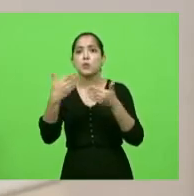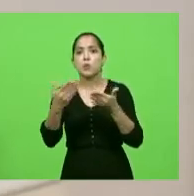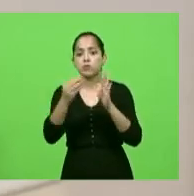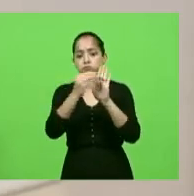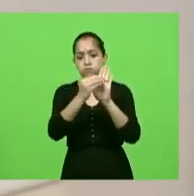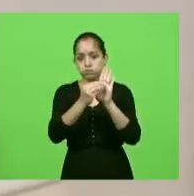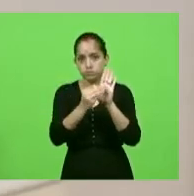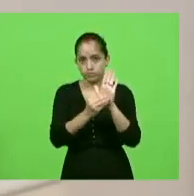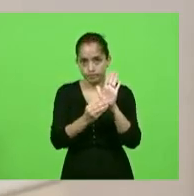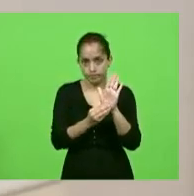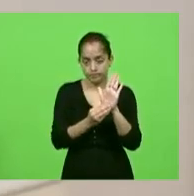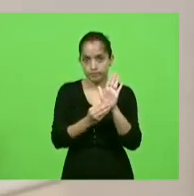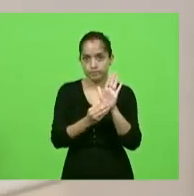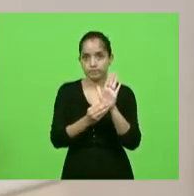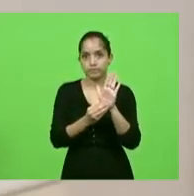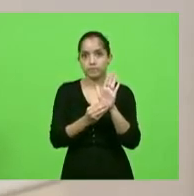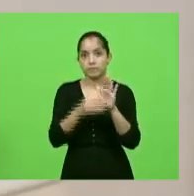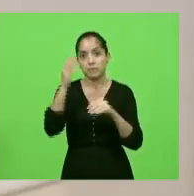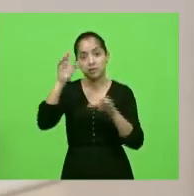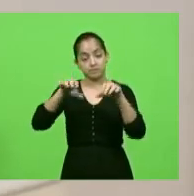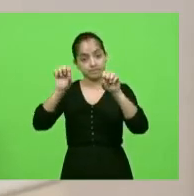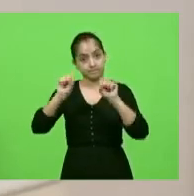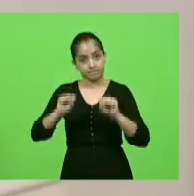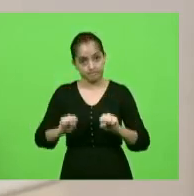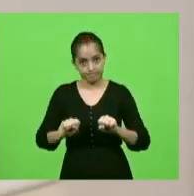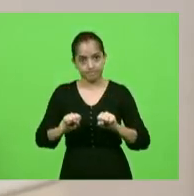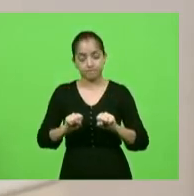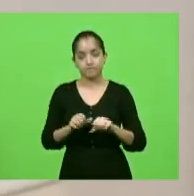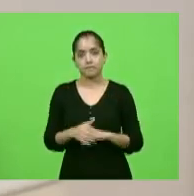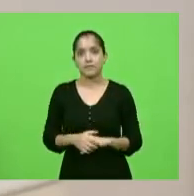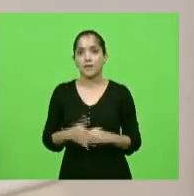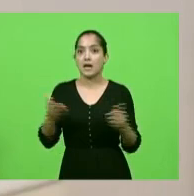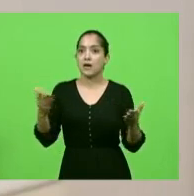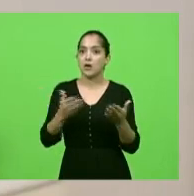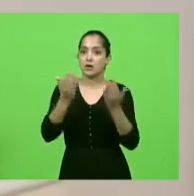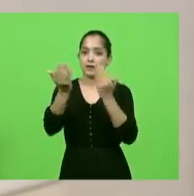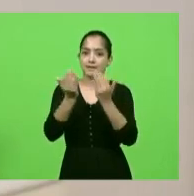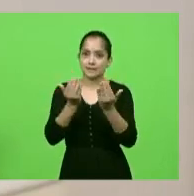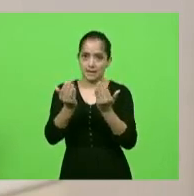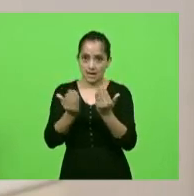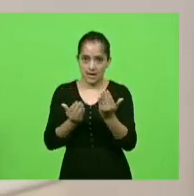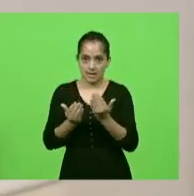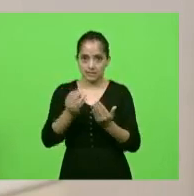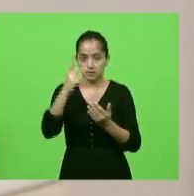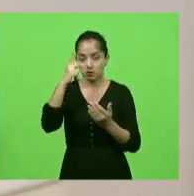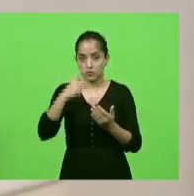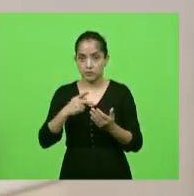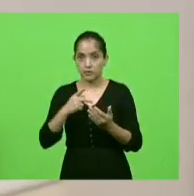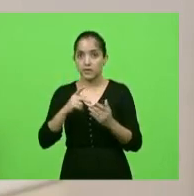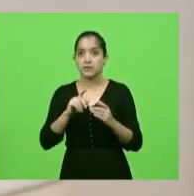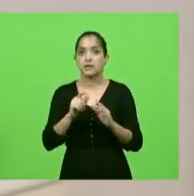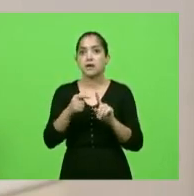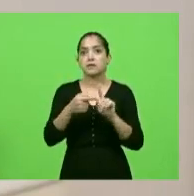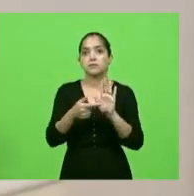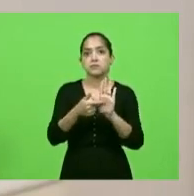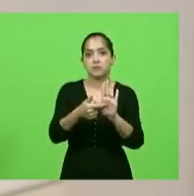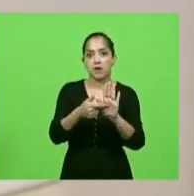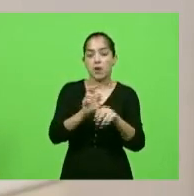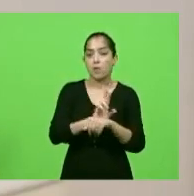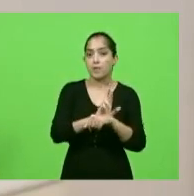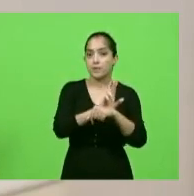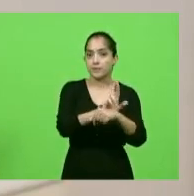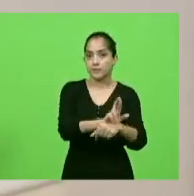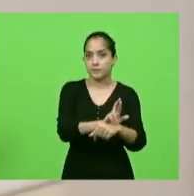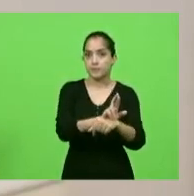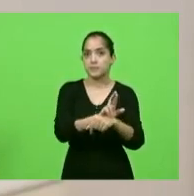o rol das testemunhas. Passo, então, à análise individualizada dos fatos imputados aos representados, a fim